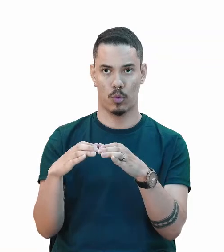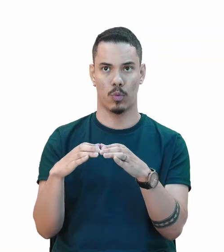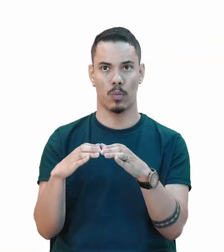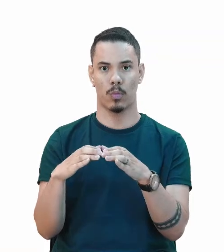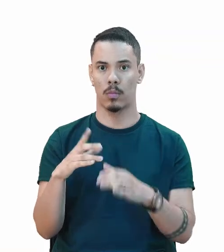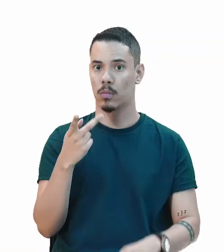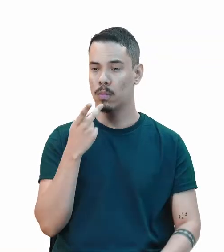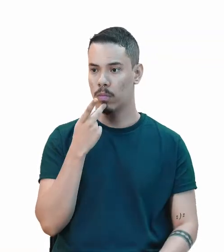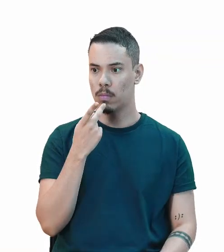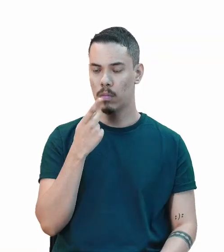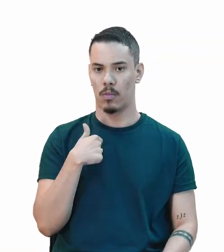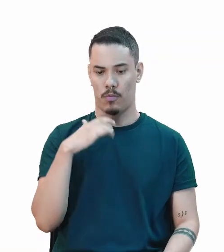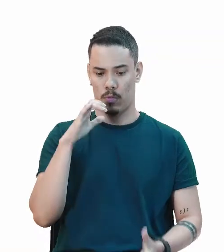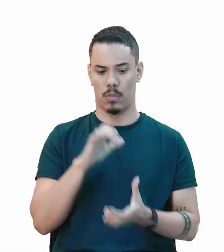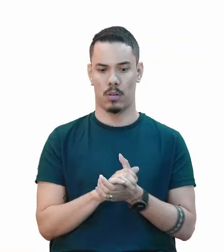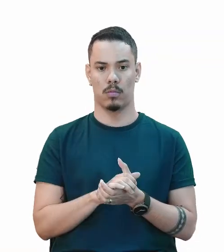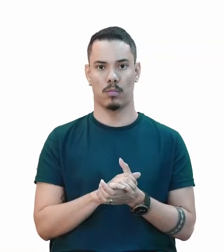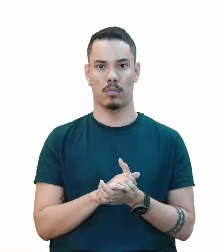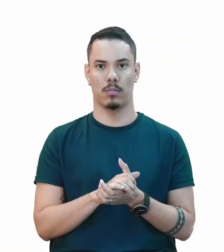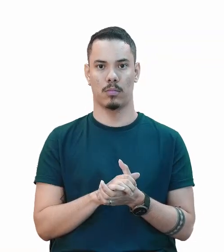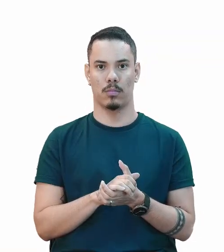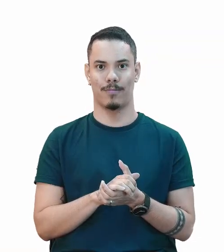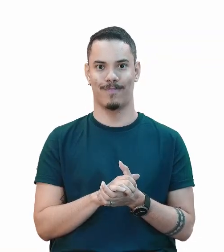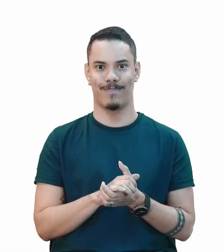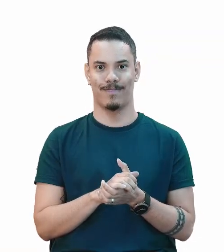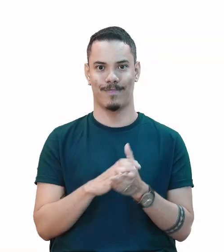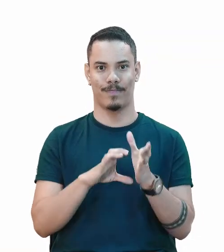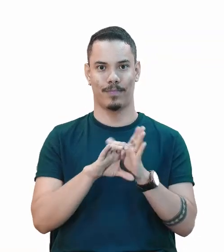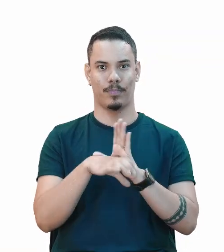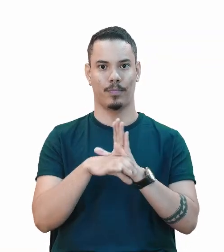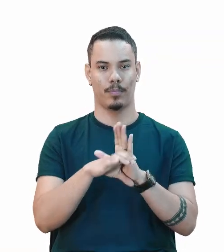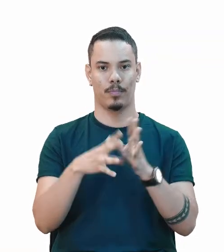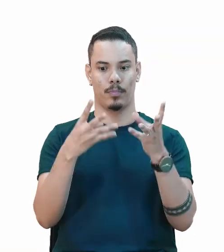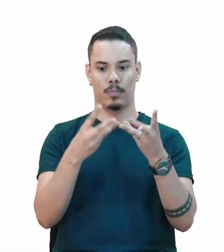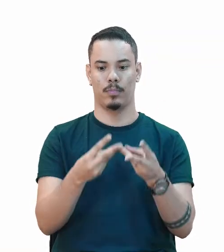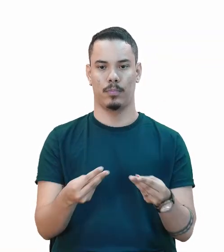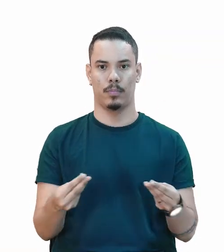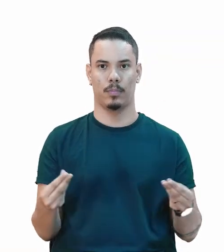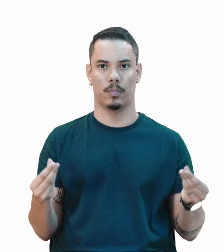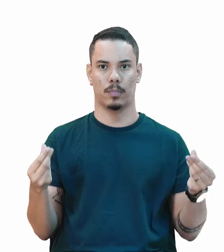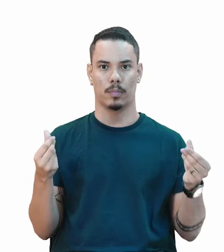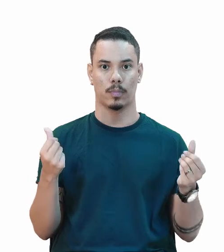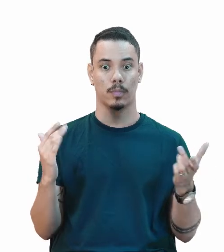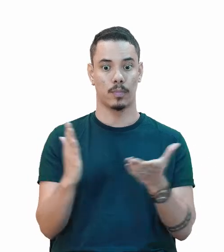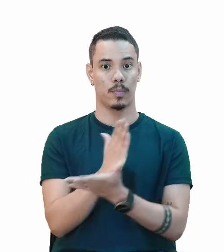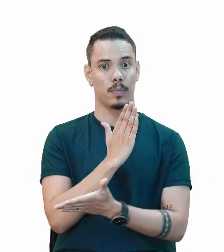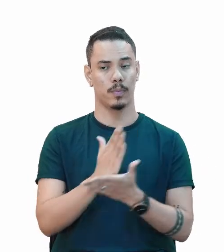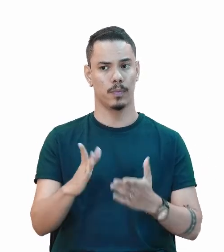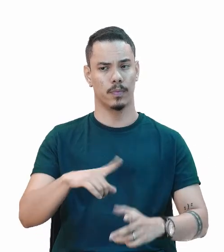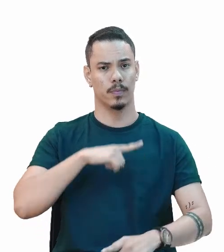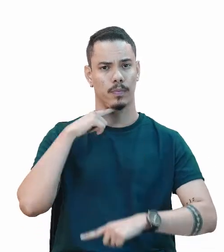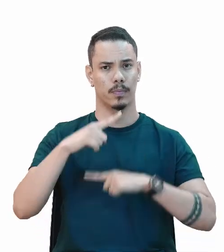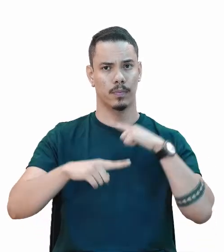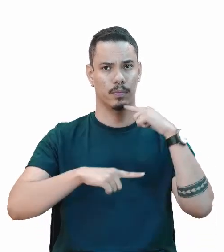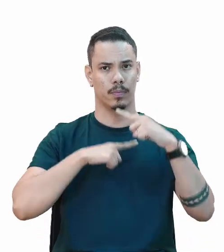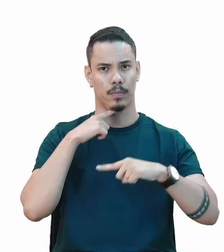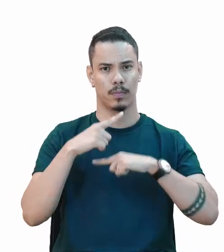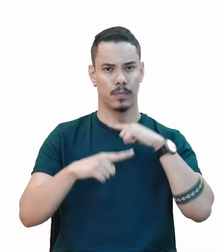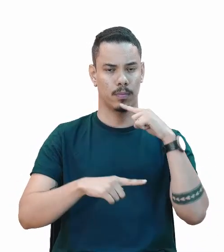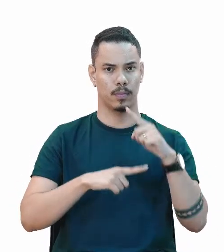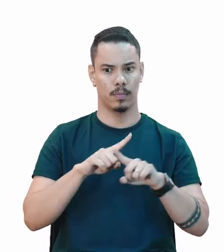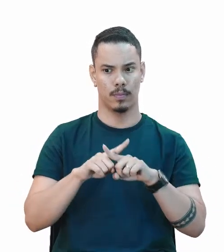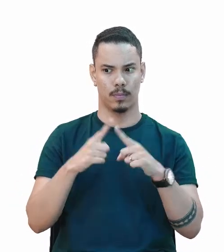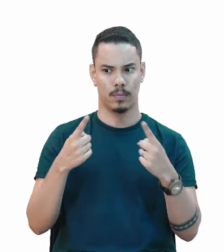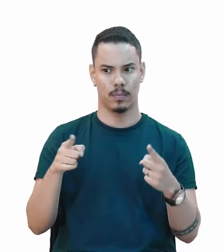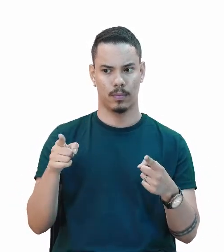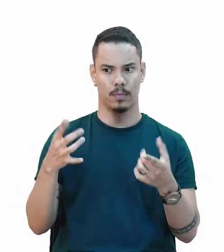acaba se casando. Então, são conceitos que fazem com que alguns questionem. Ela aderiu